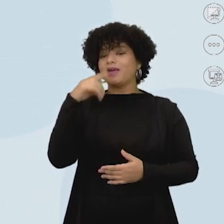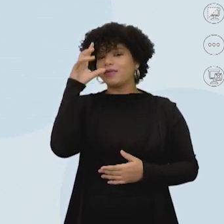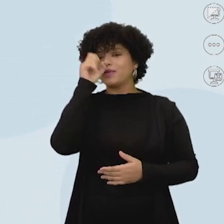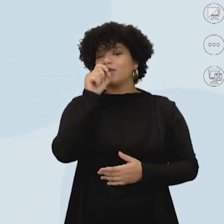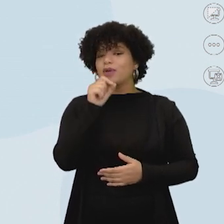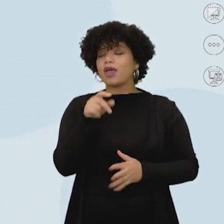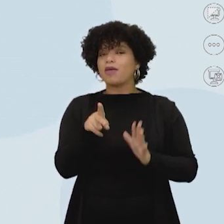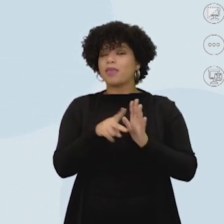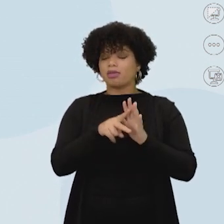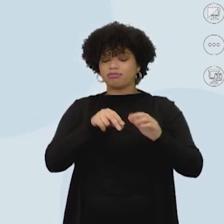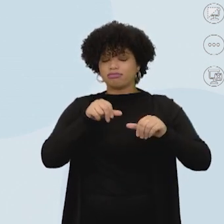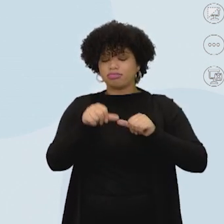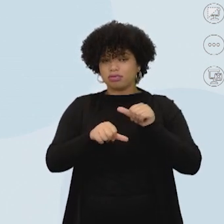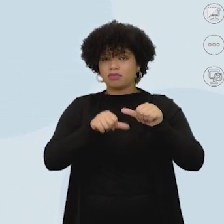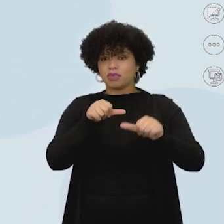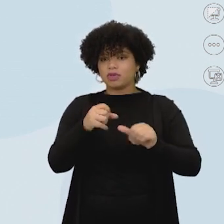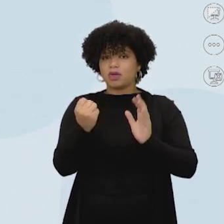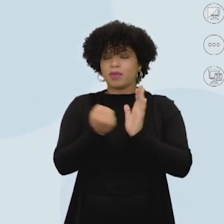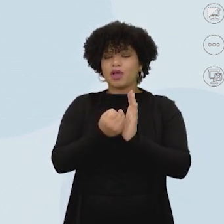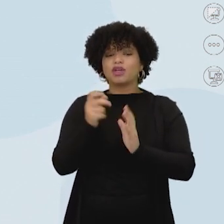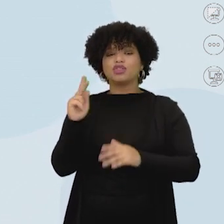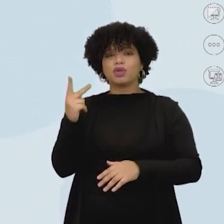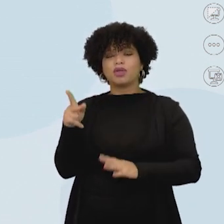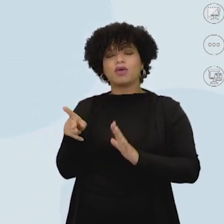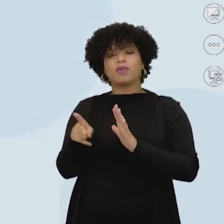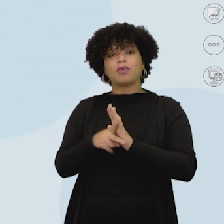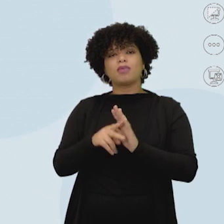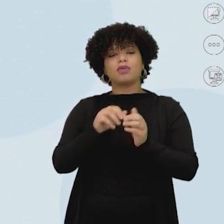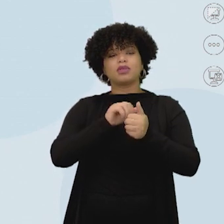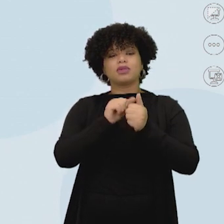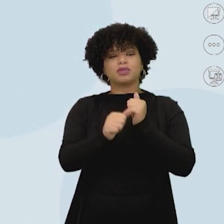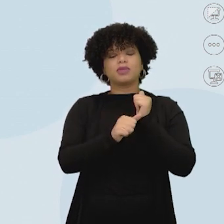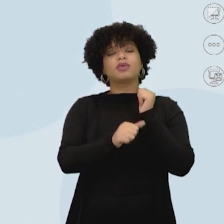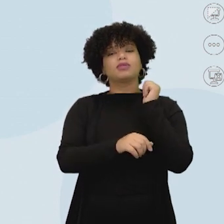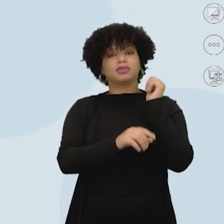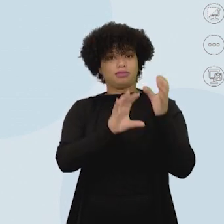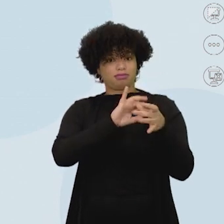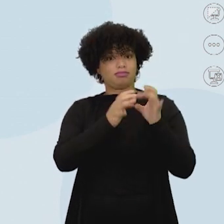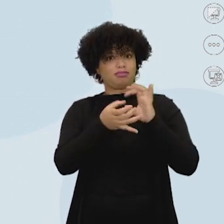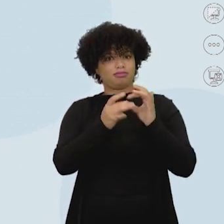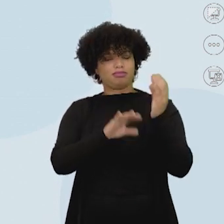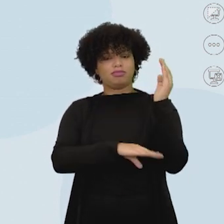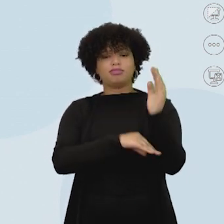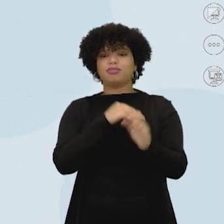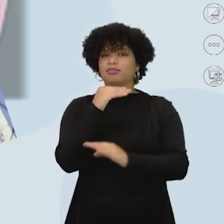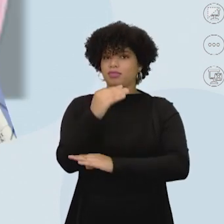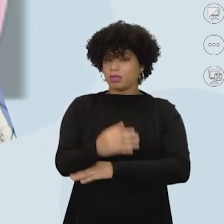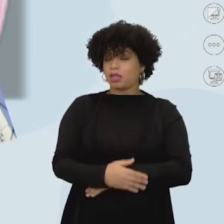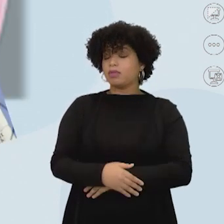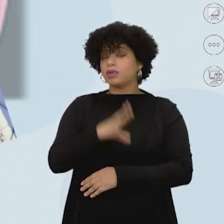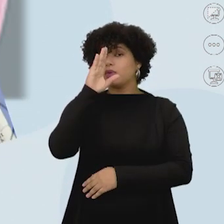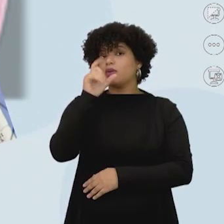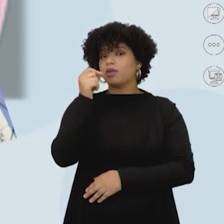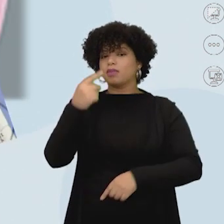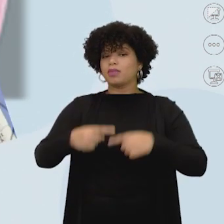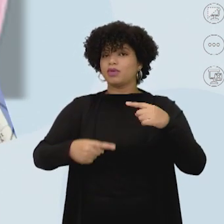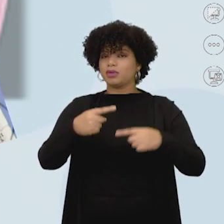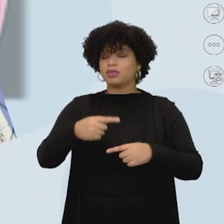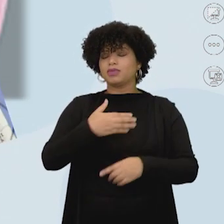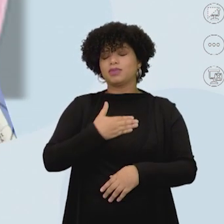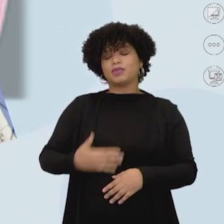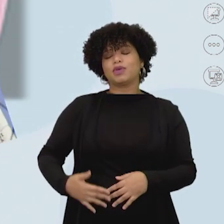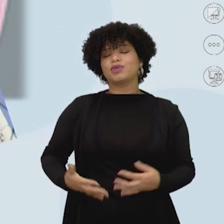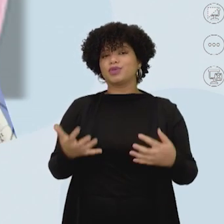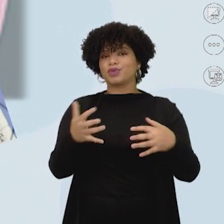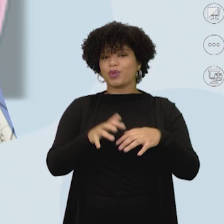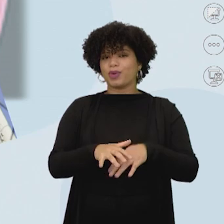as transformações históricas dos esportes paralímpicos, considerando as políticas públicas aí de inclusão. Juliana, é para